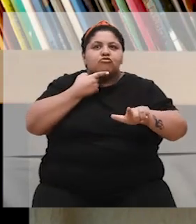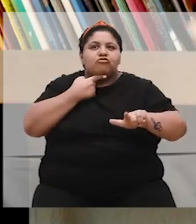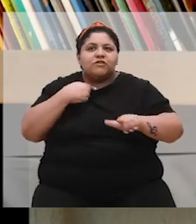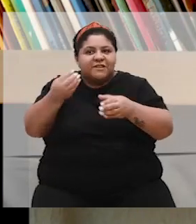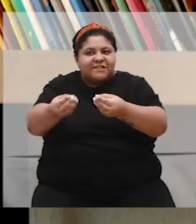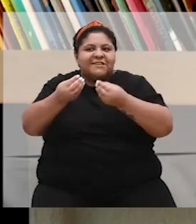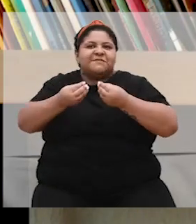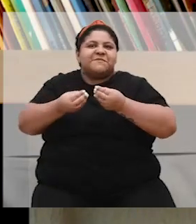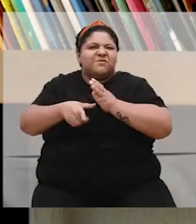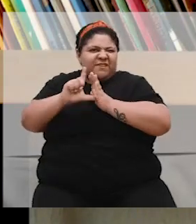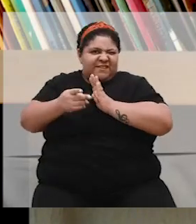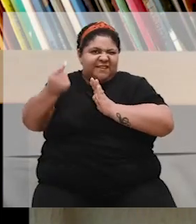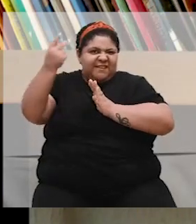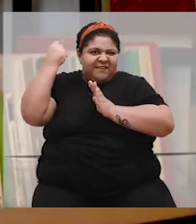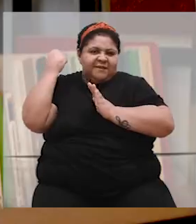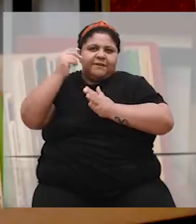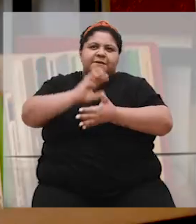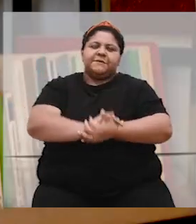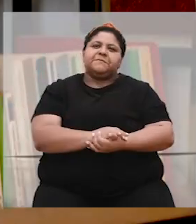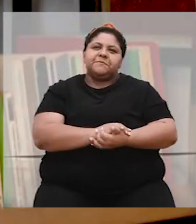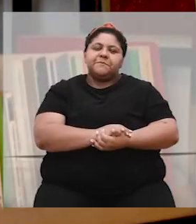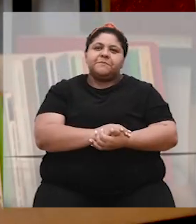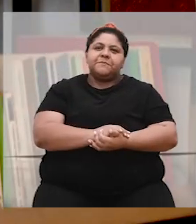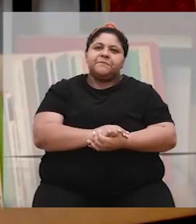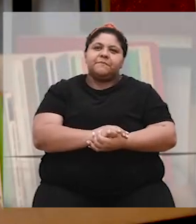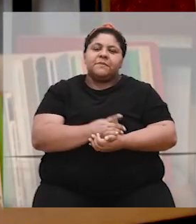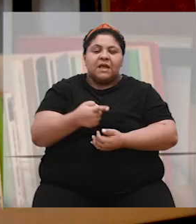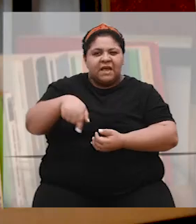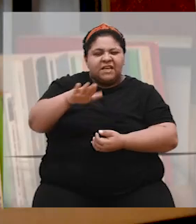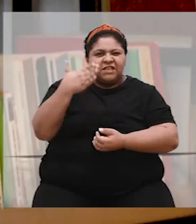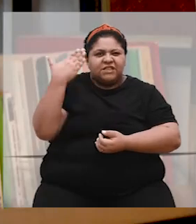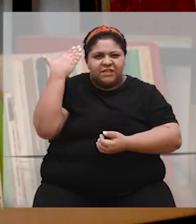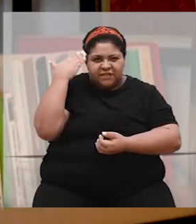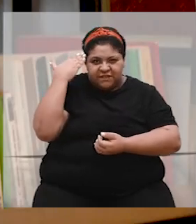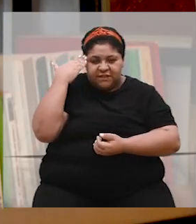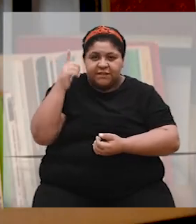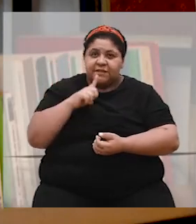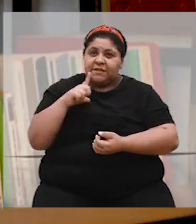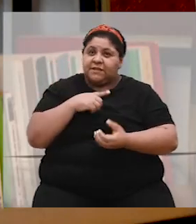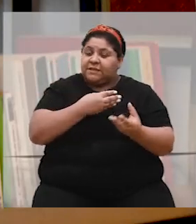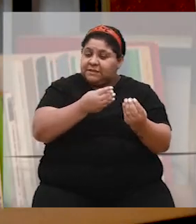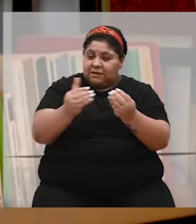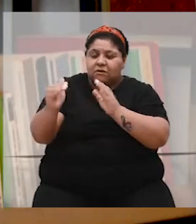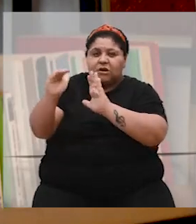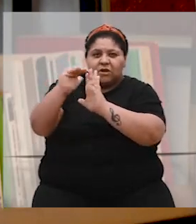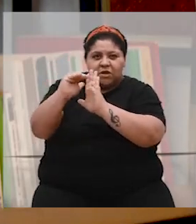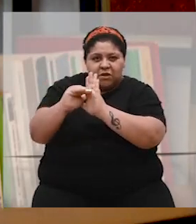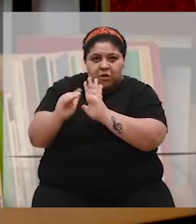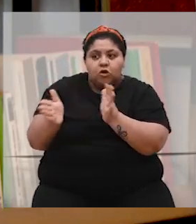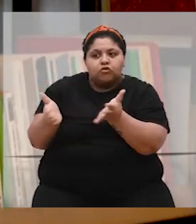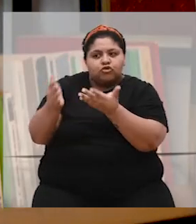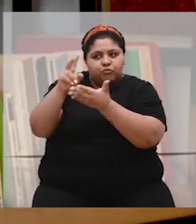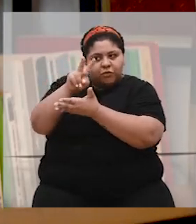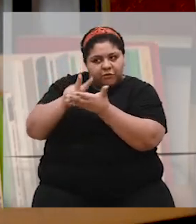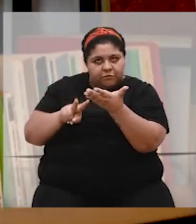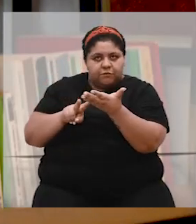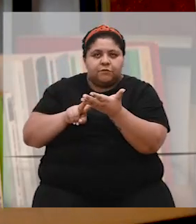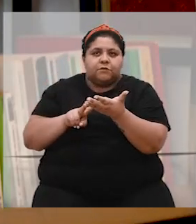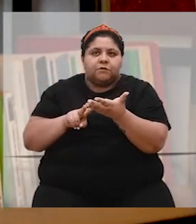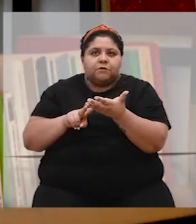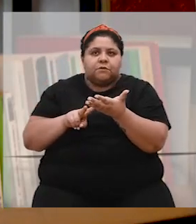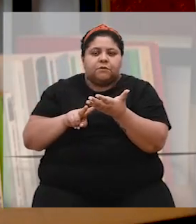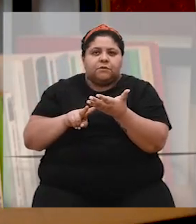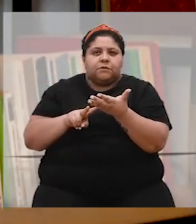local onde eu gostaria de ter recebido. Ana, eu aproveito e te pergunto, assim, a gente sabe que existem muitos programas de estímulo à